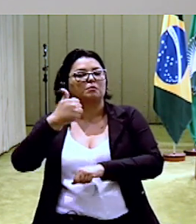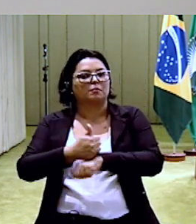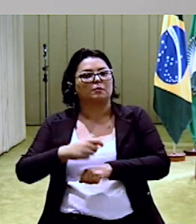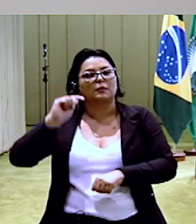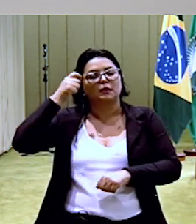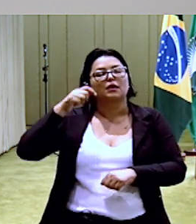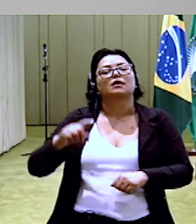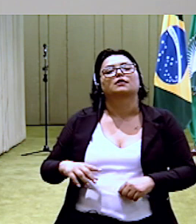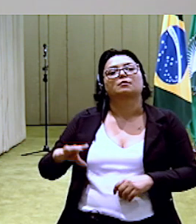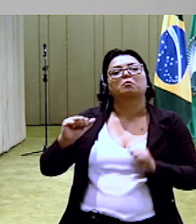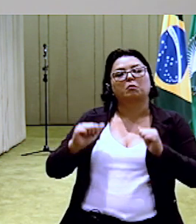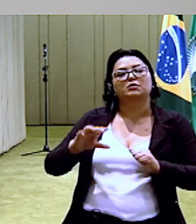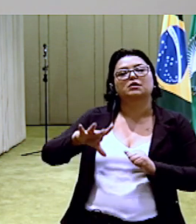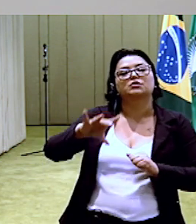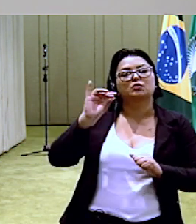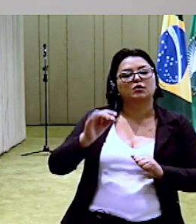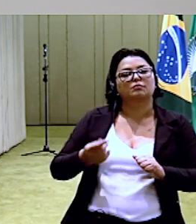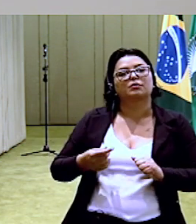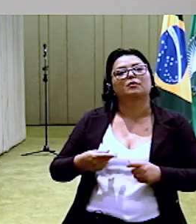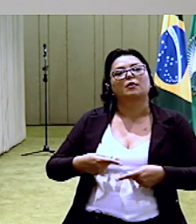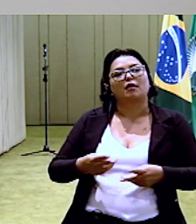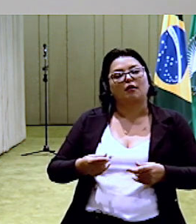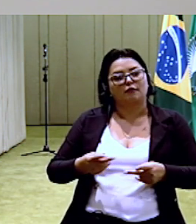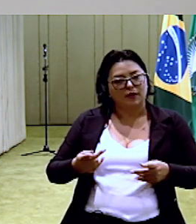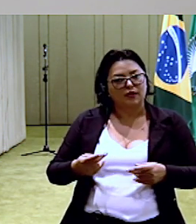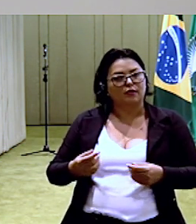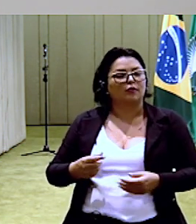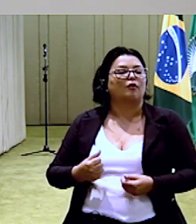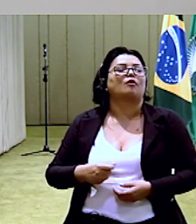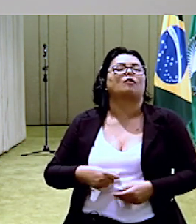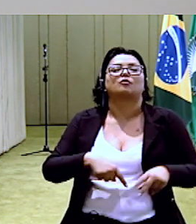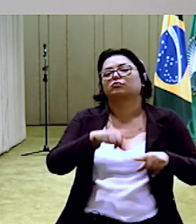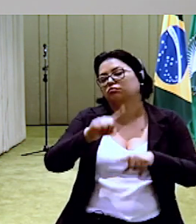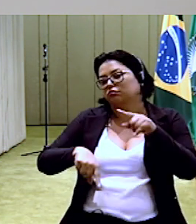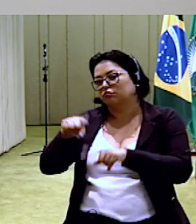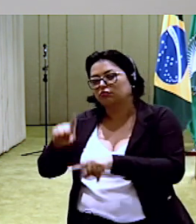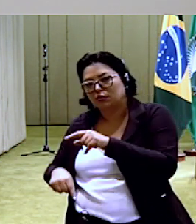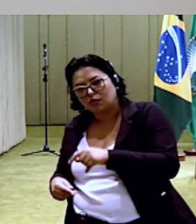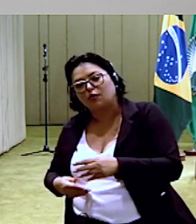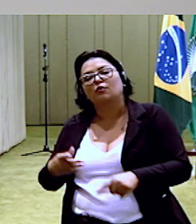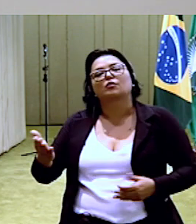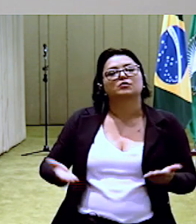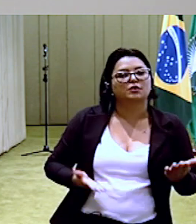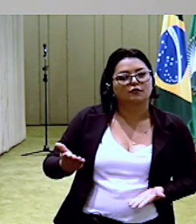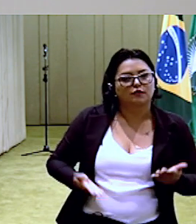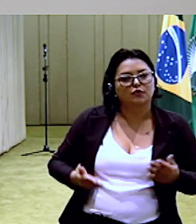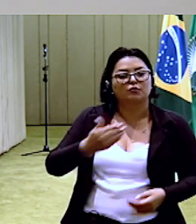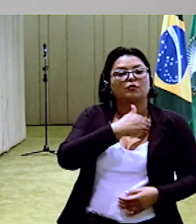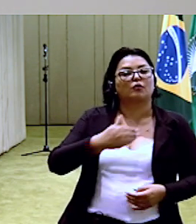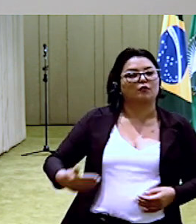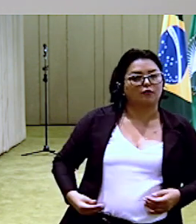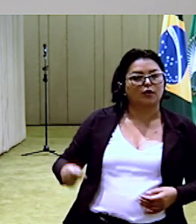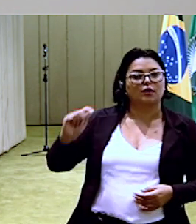tem preferência para as vendas ou para prestar produtos e serviços para o governo sul-africano. Então, essa é uma